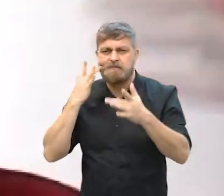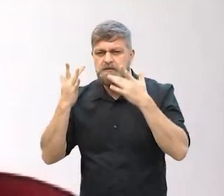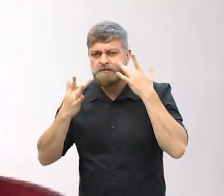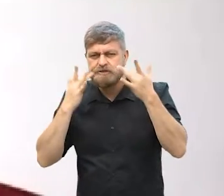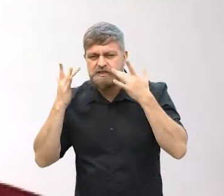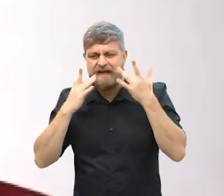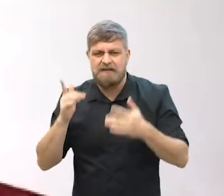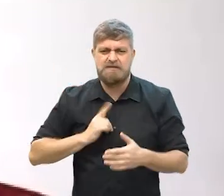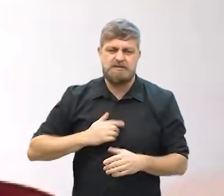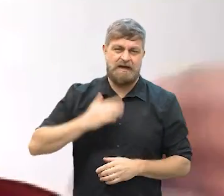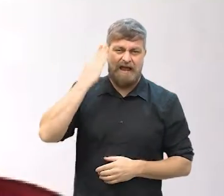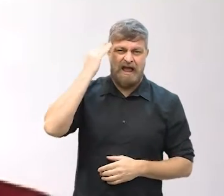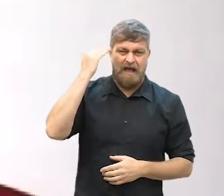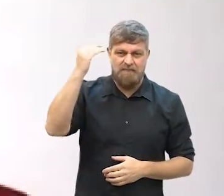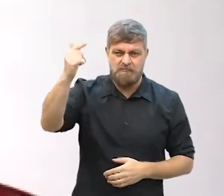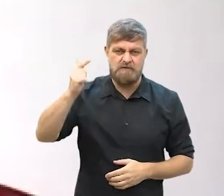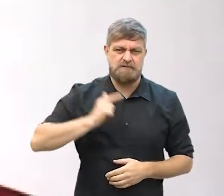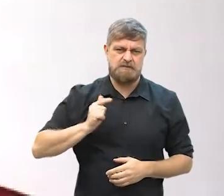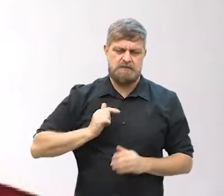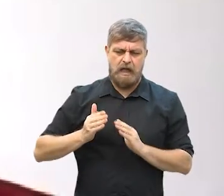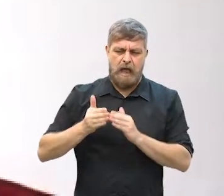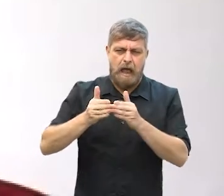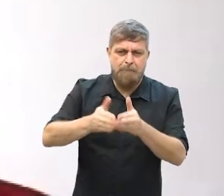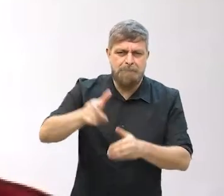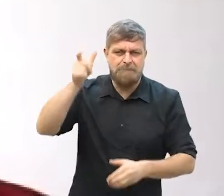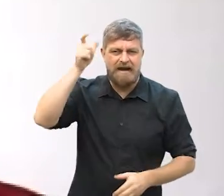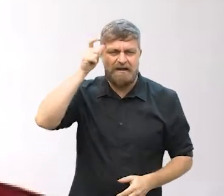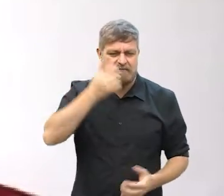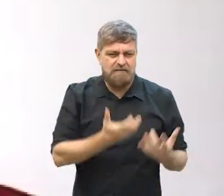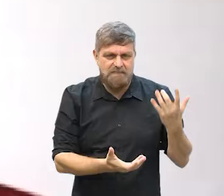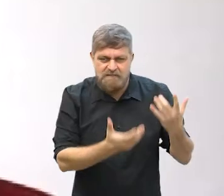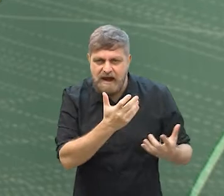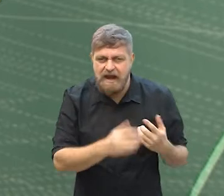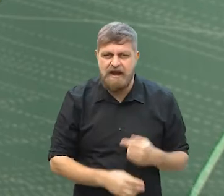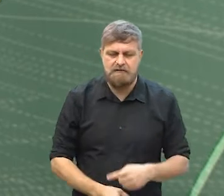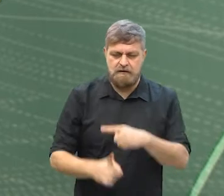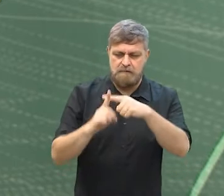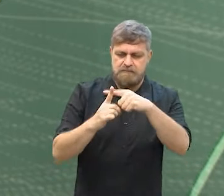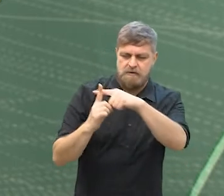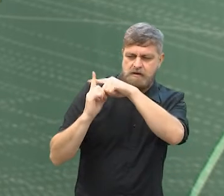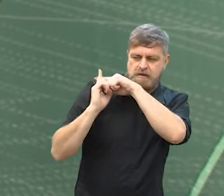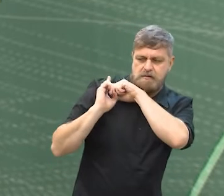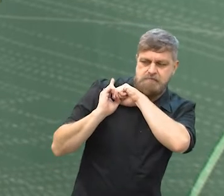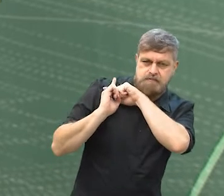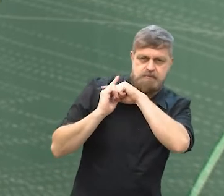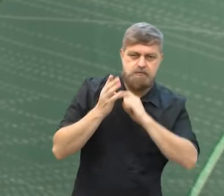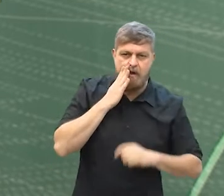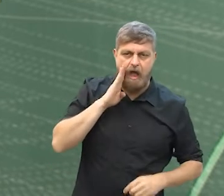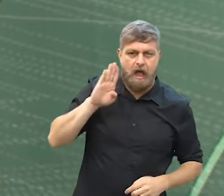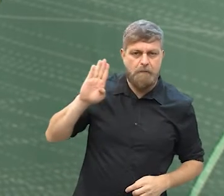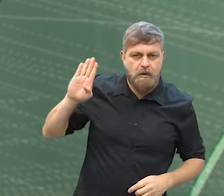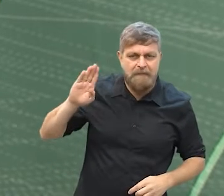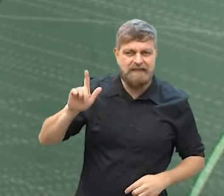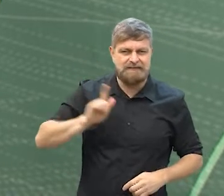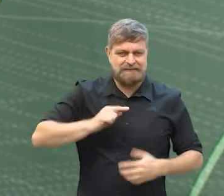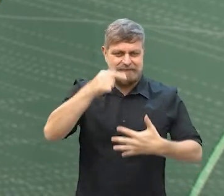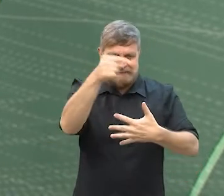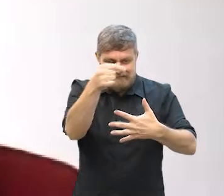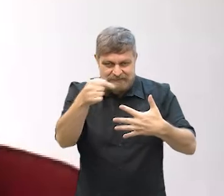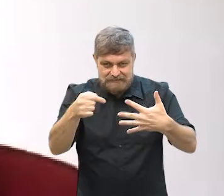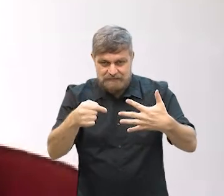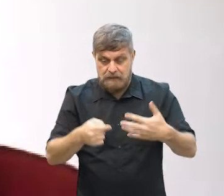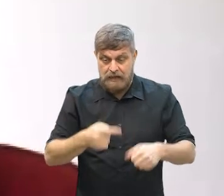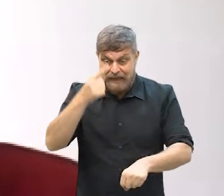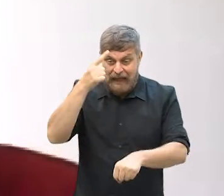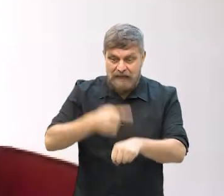né? O Alto da Compadecida, Alto da Barca do Inferno, o Pagador de Promessas. Então, a hora que eu trouxe as obras do Machado